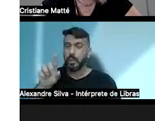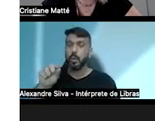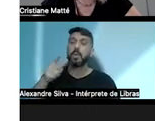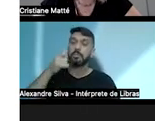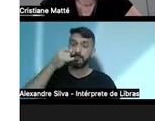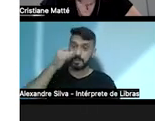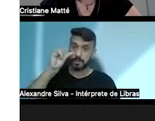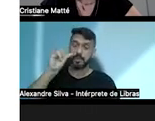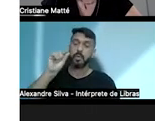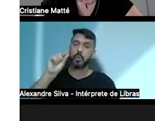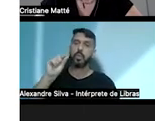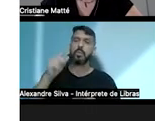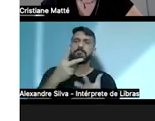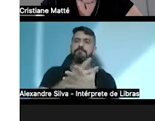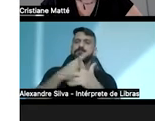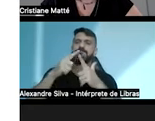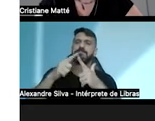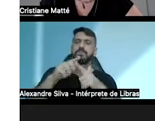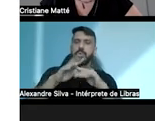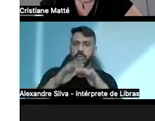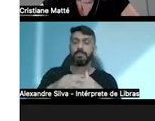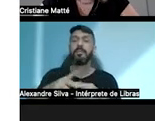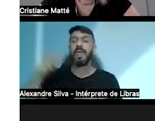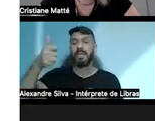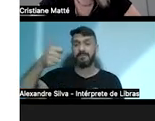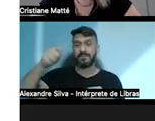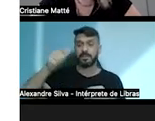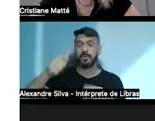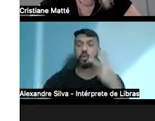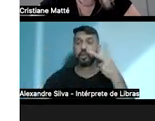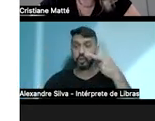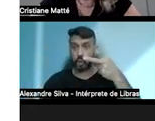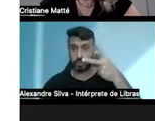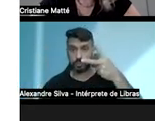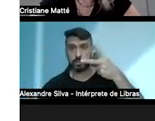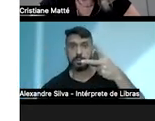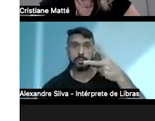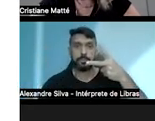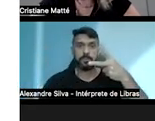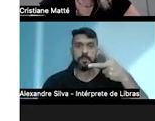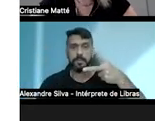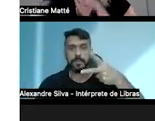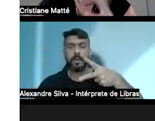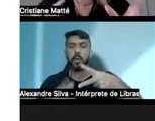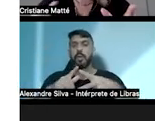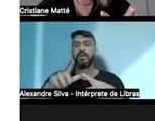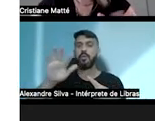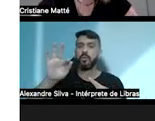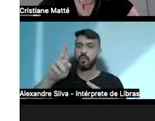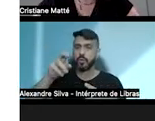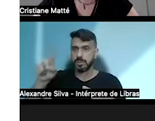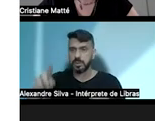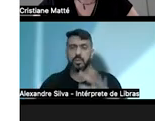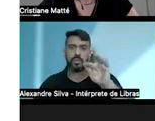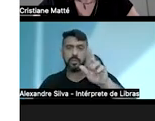preveniu novamente esse efeito. Também avaliamos 2 parâmetros de fusão e fissão mitocondrial, ou seja, da